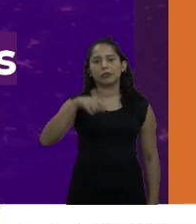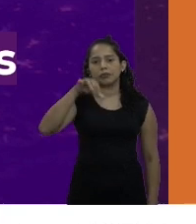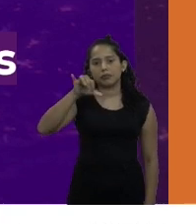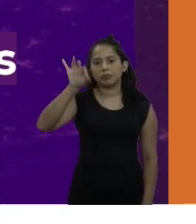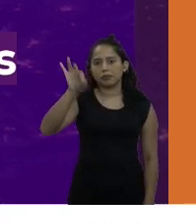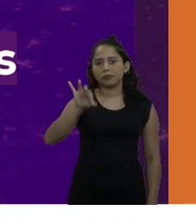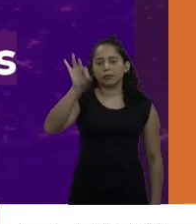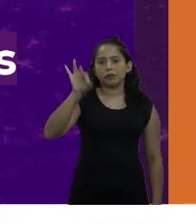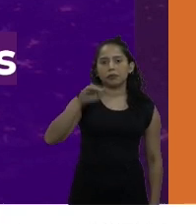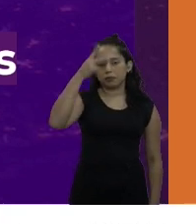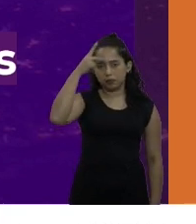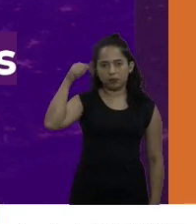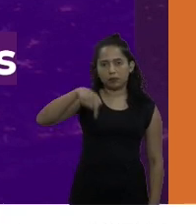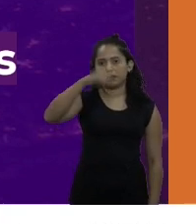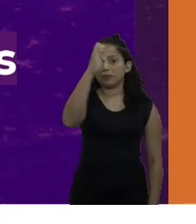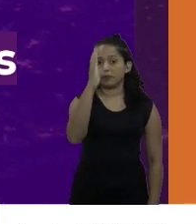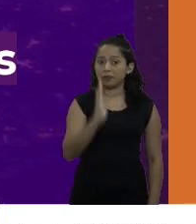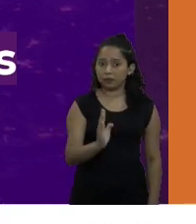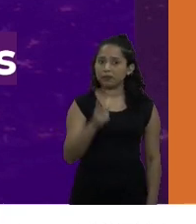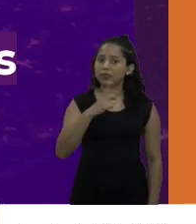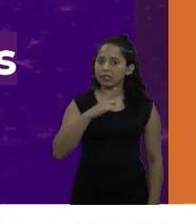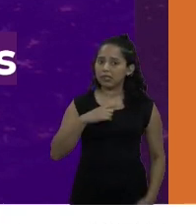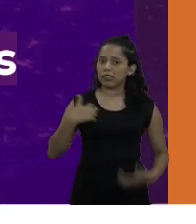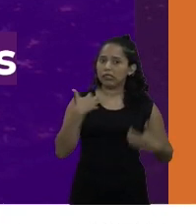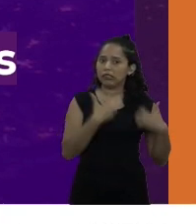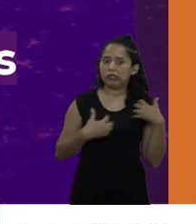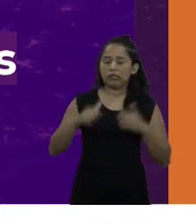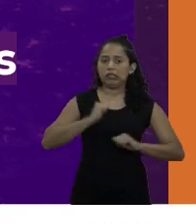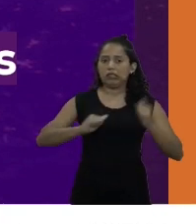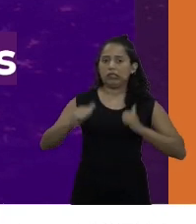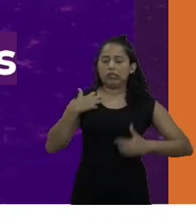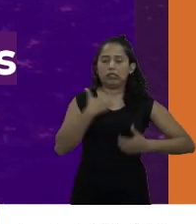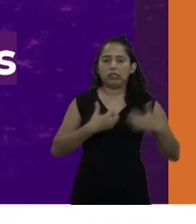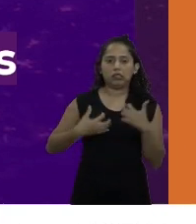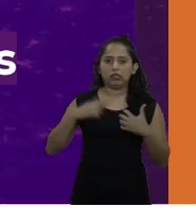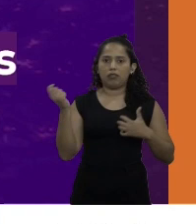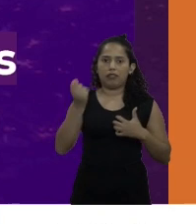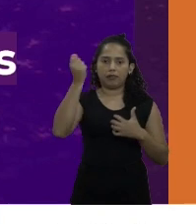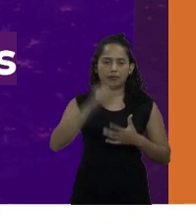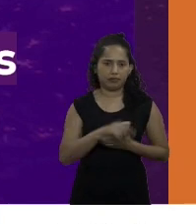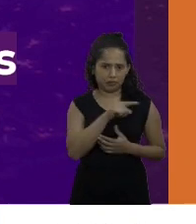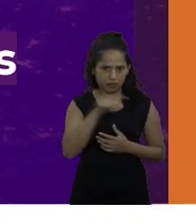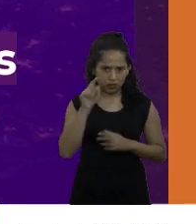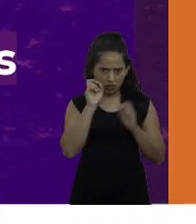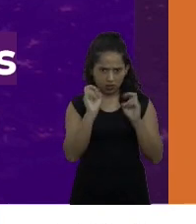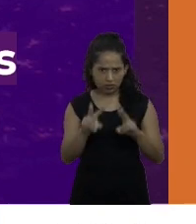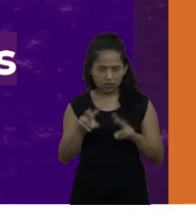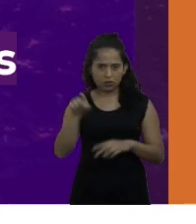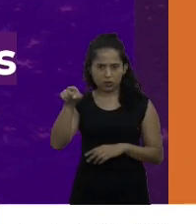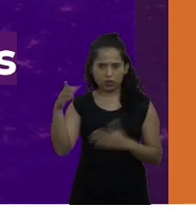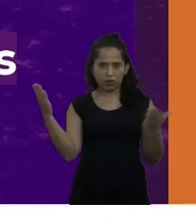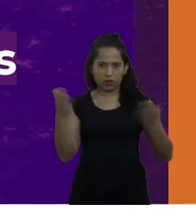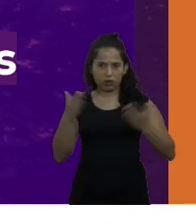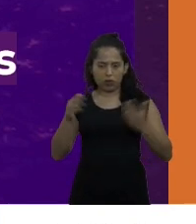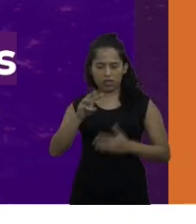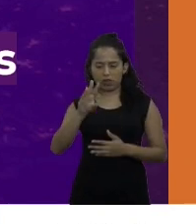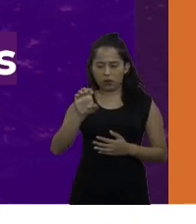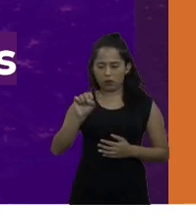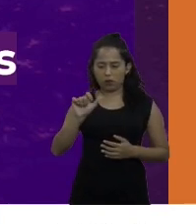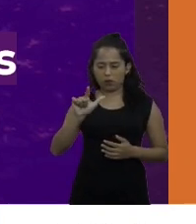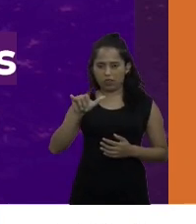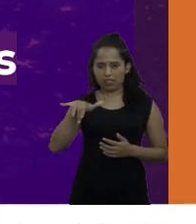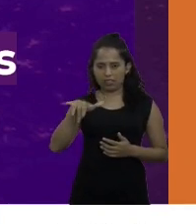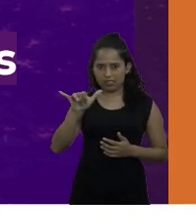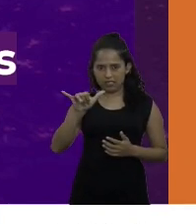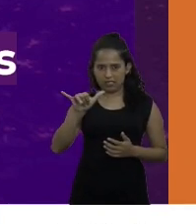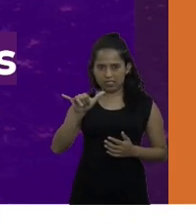7,9% das pessoas no Brasil têm ansiedade aguda. Vocês viram Wesley Safadão agora? Eu nem